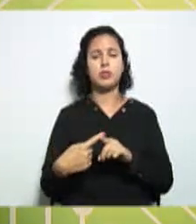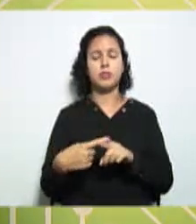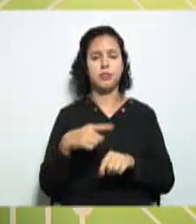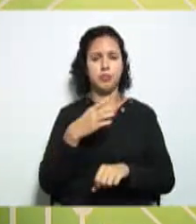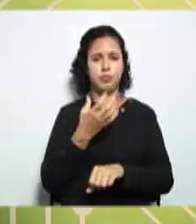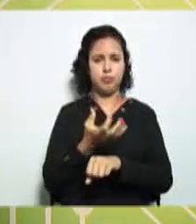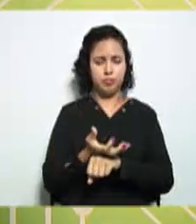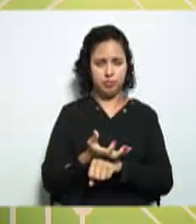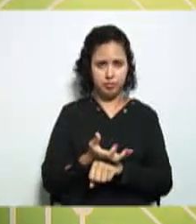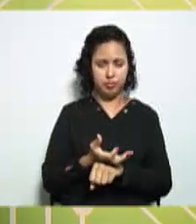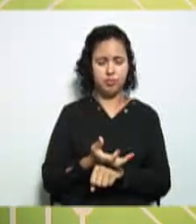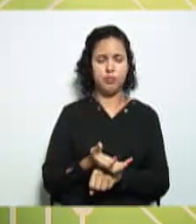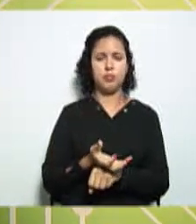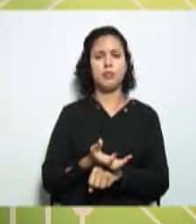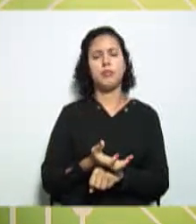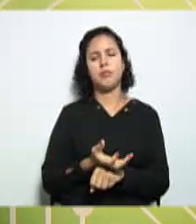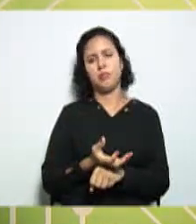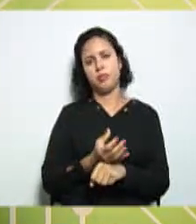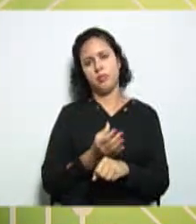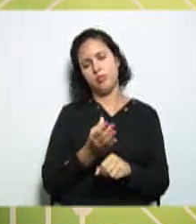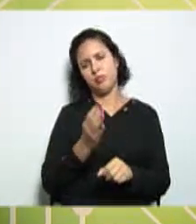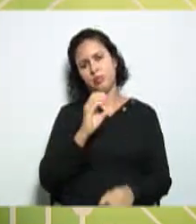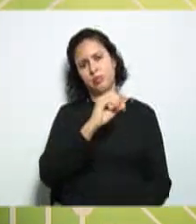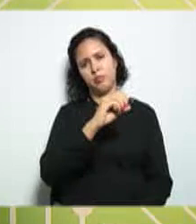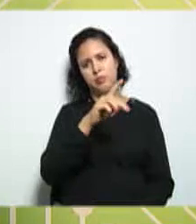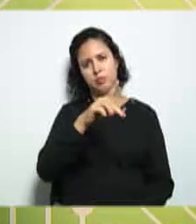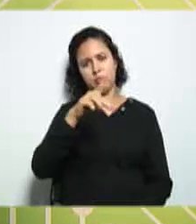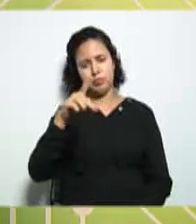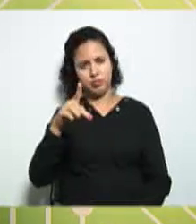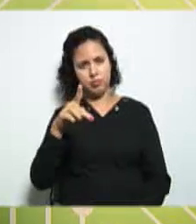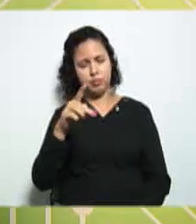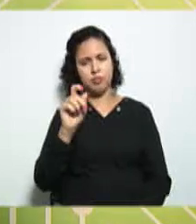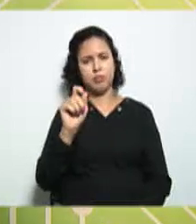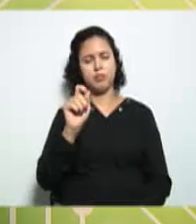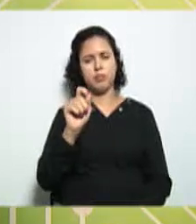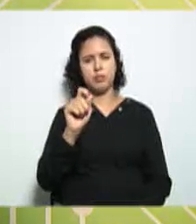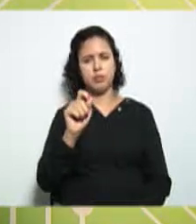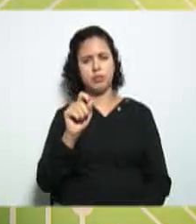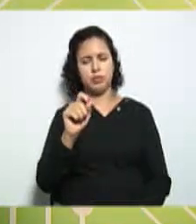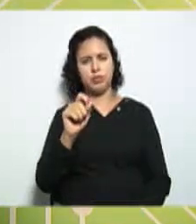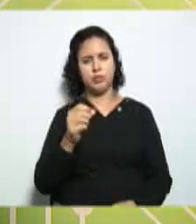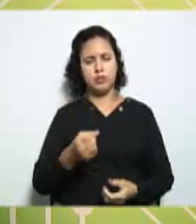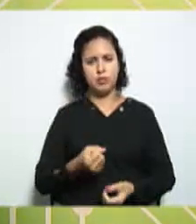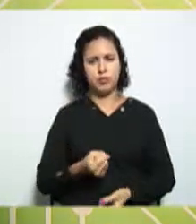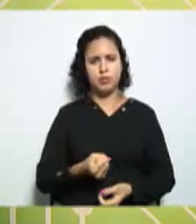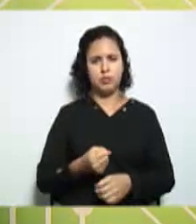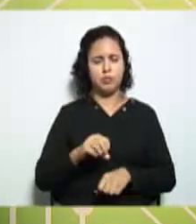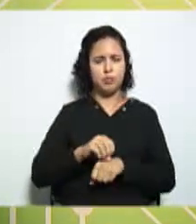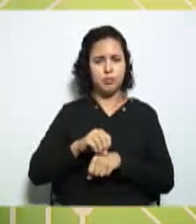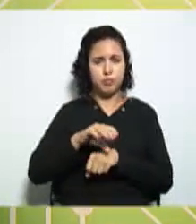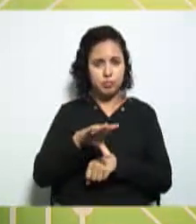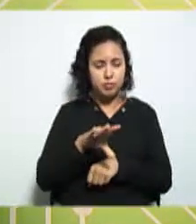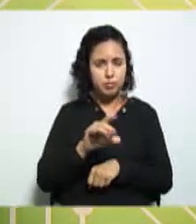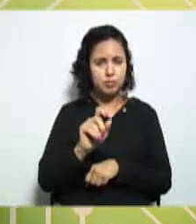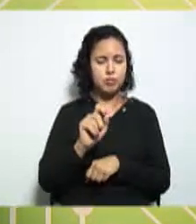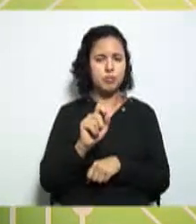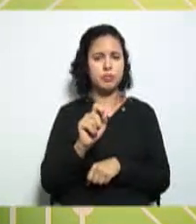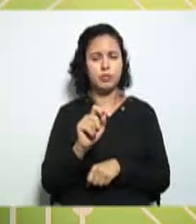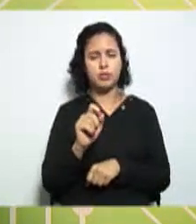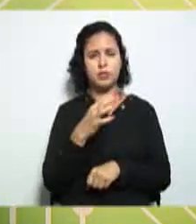de orientação para a pesquisa e prática profissional, ela faz isso. Ela vai te dar as noções, né,